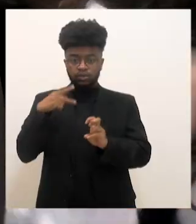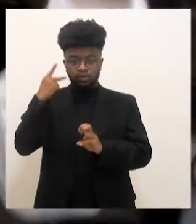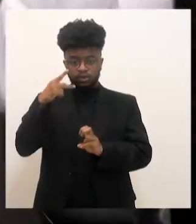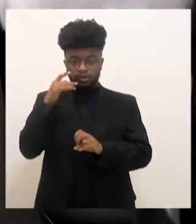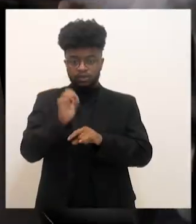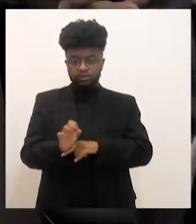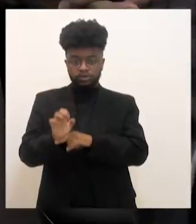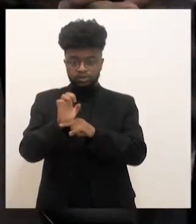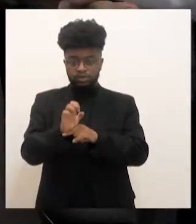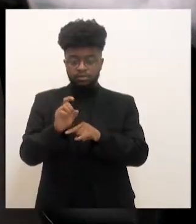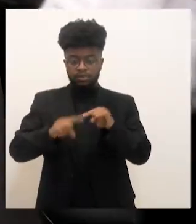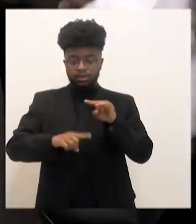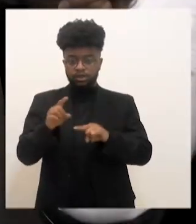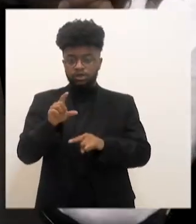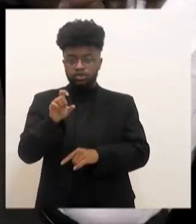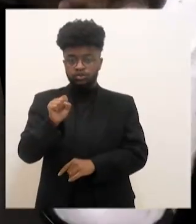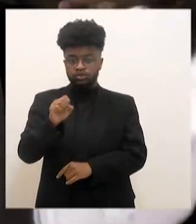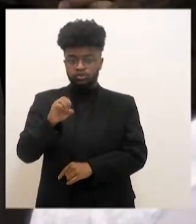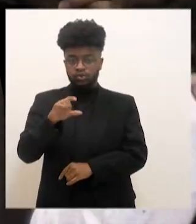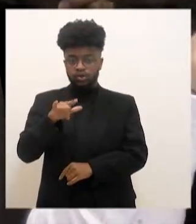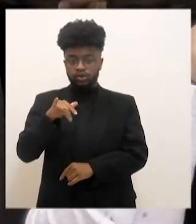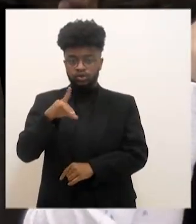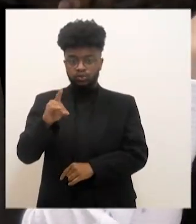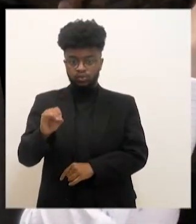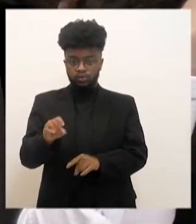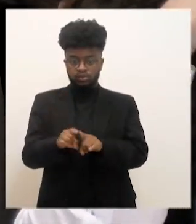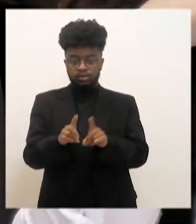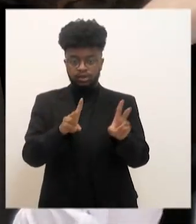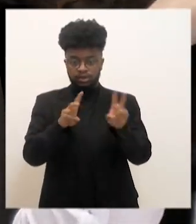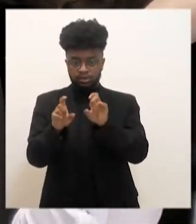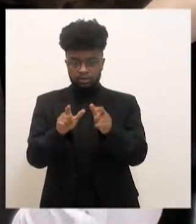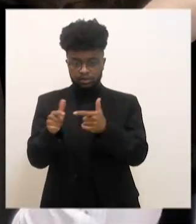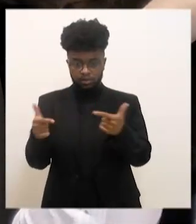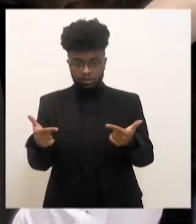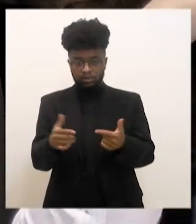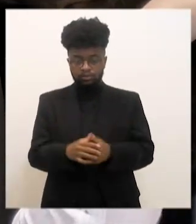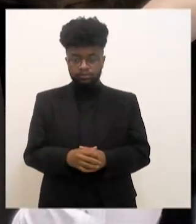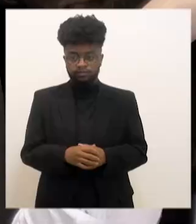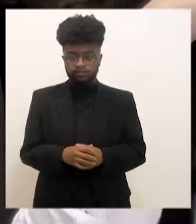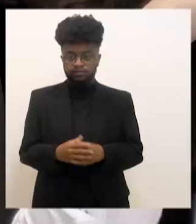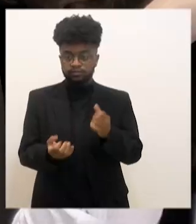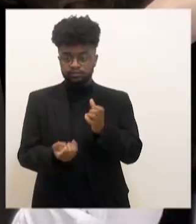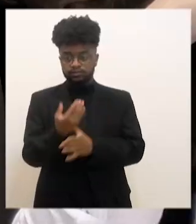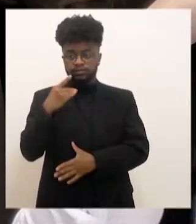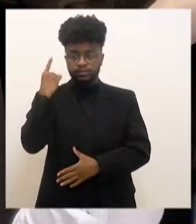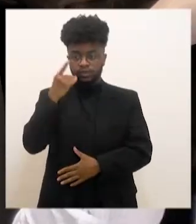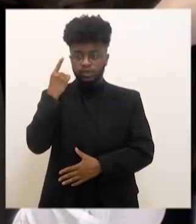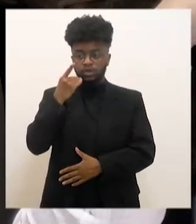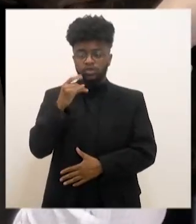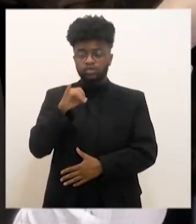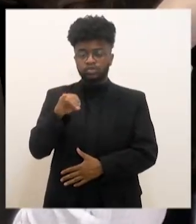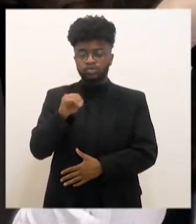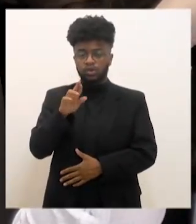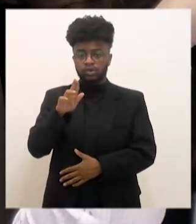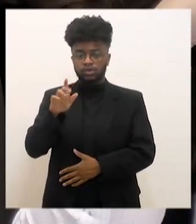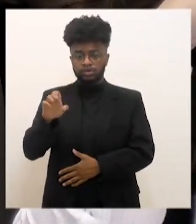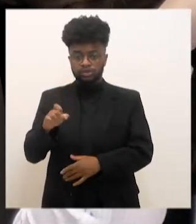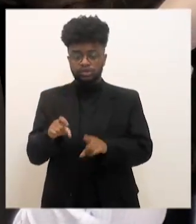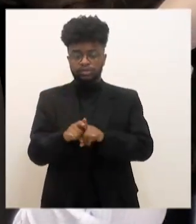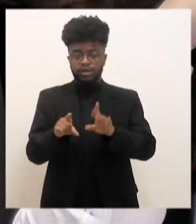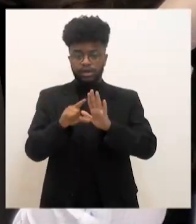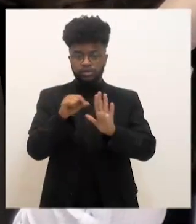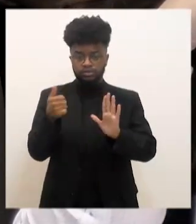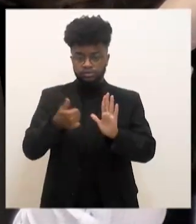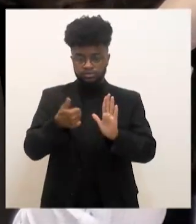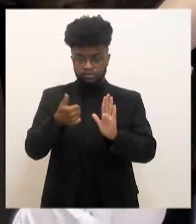estadual de resíduos sólidos e da outras providências. Essa última da autoria do deputado Jorge Felipe Neto. E no artigo